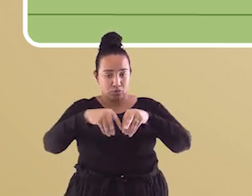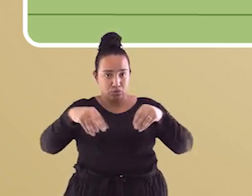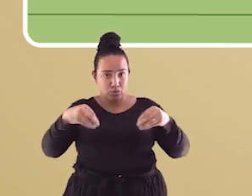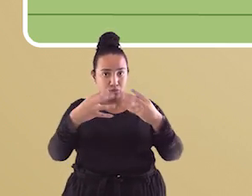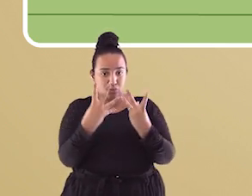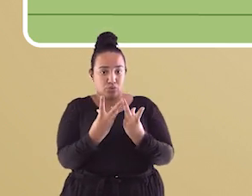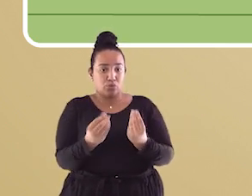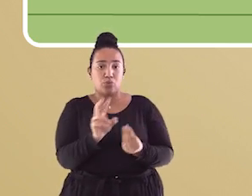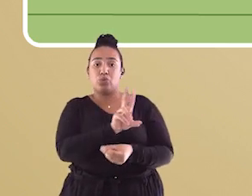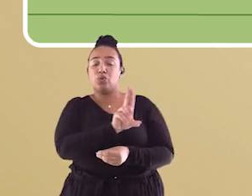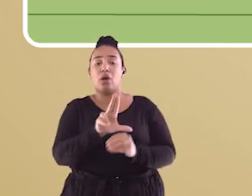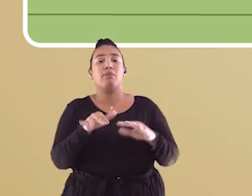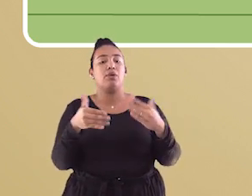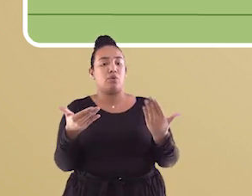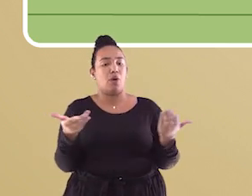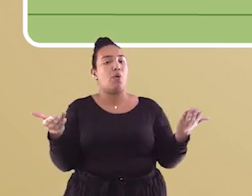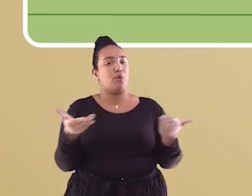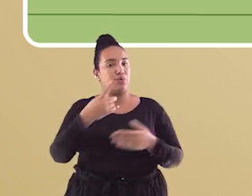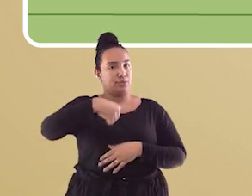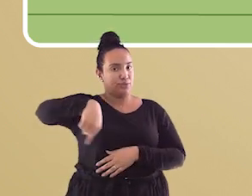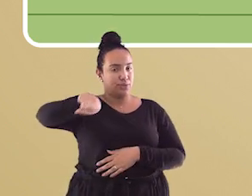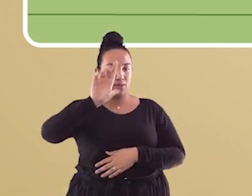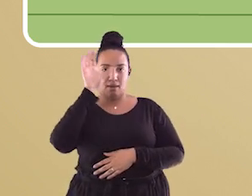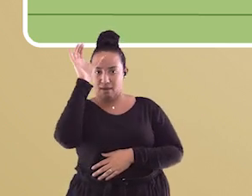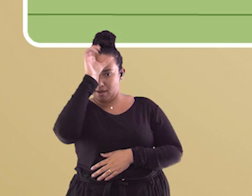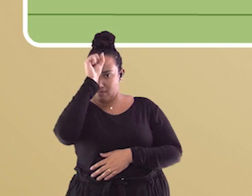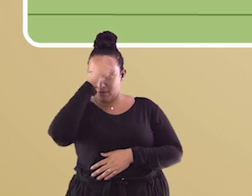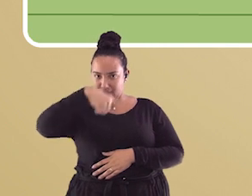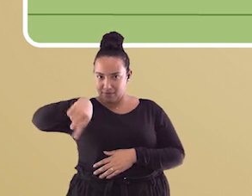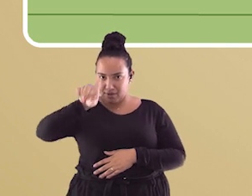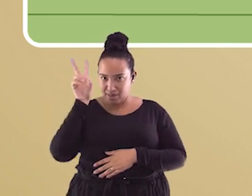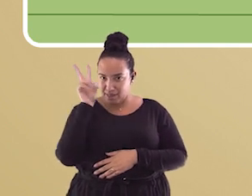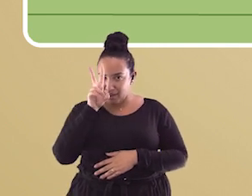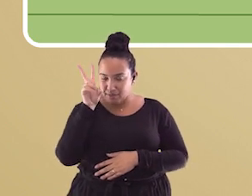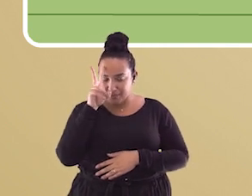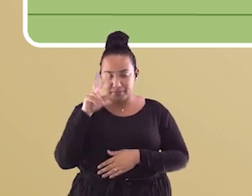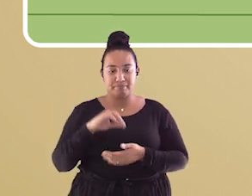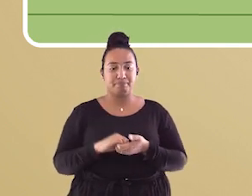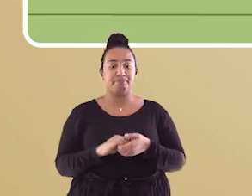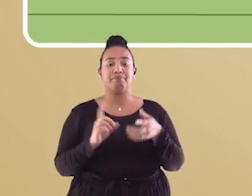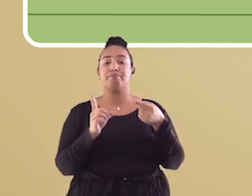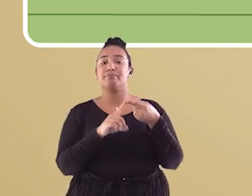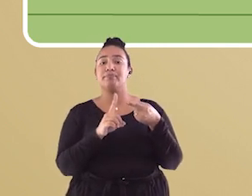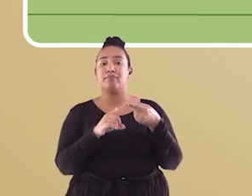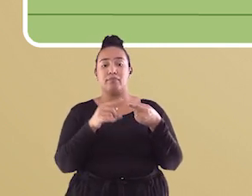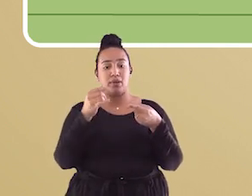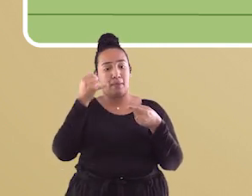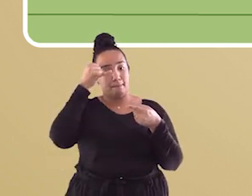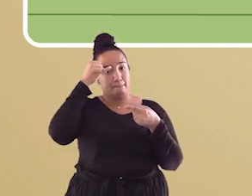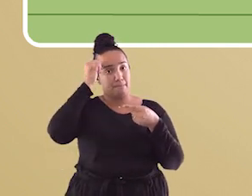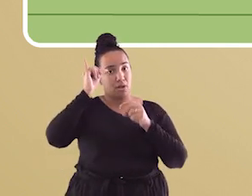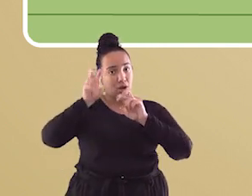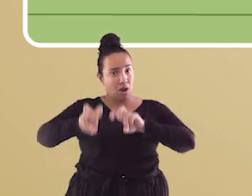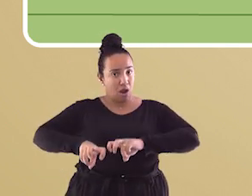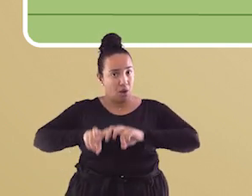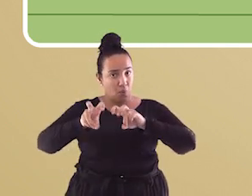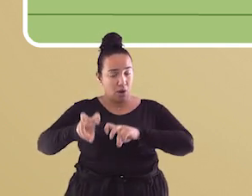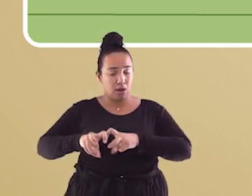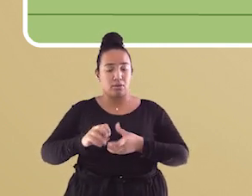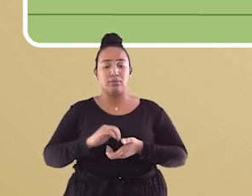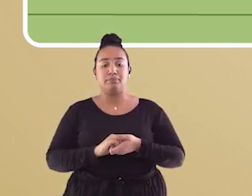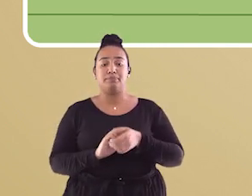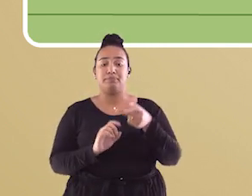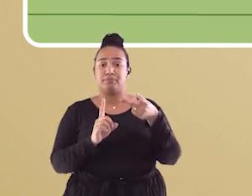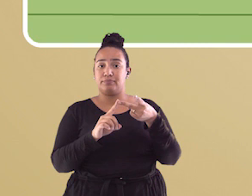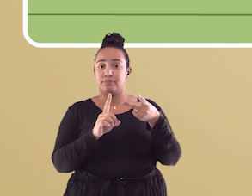hoje, certo? Você se lembra? Então, letra A, temos opção pecuária. Letra B, rotação.